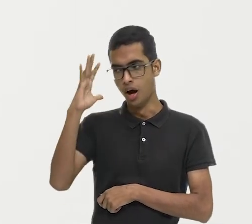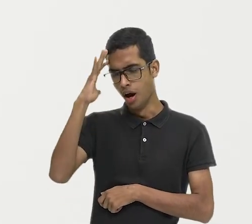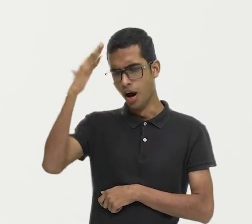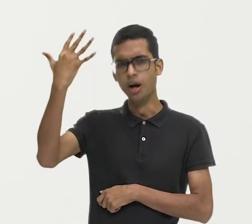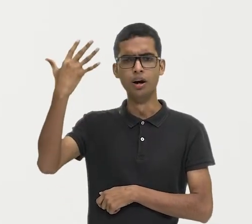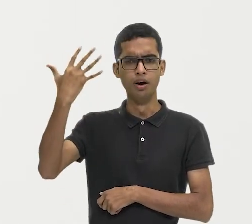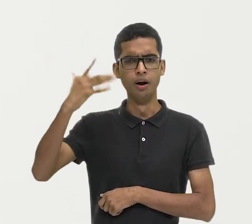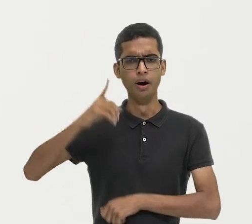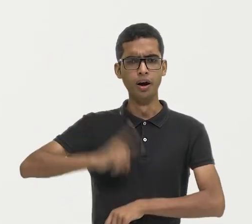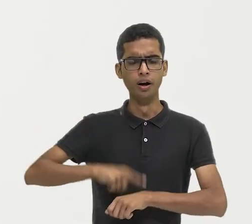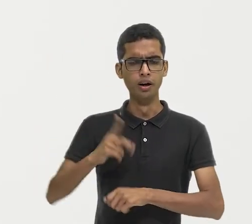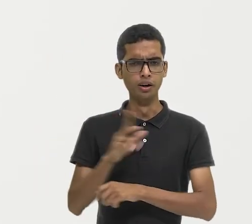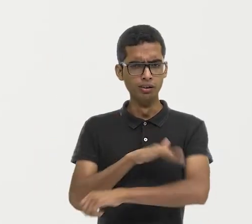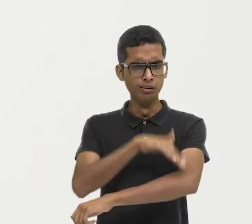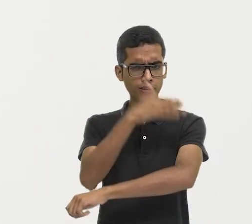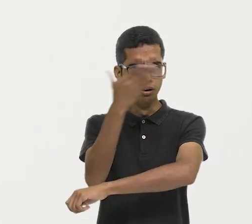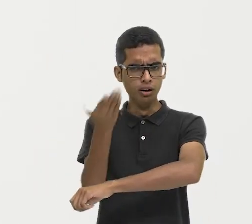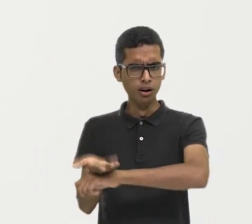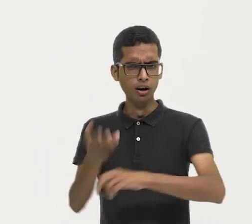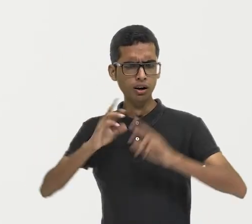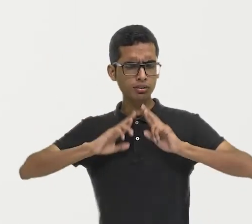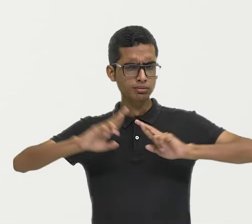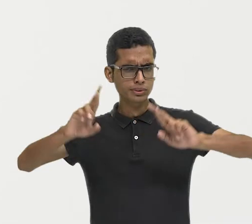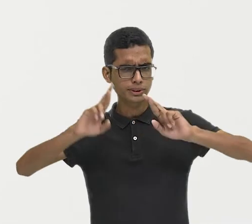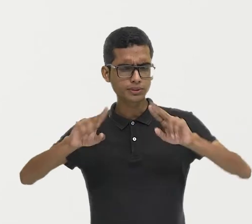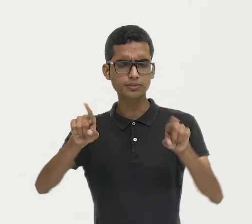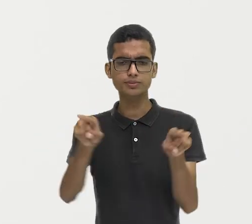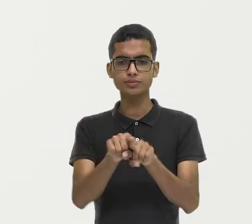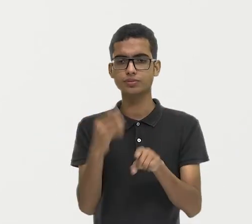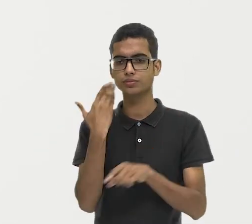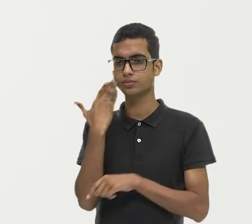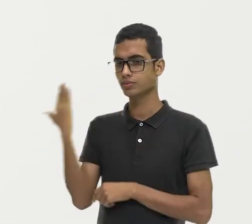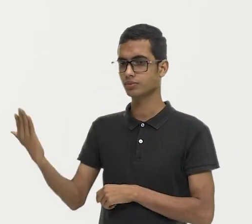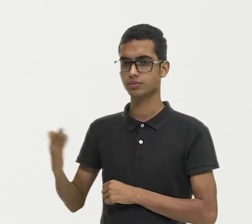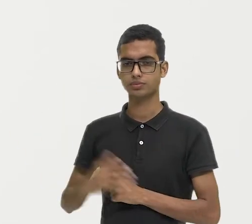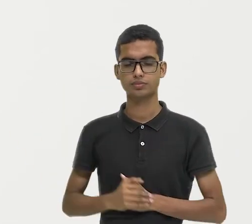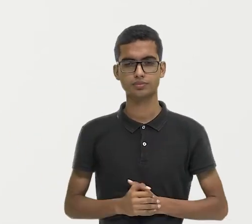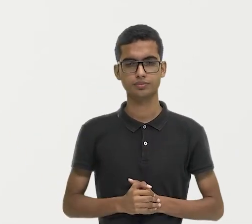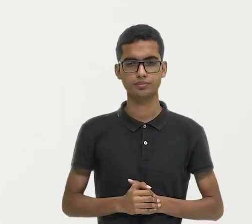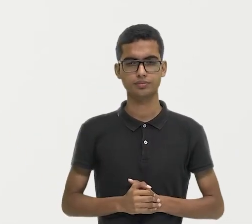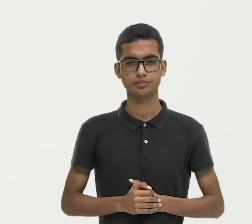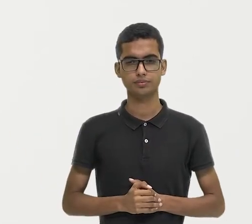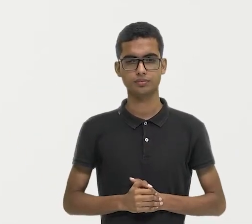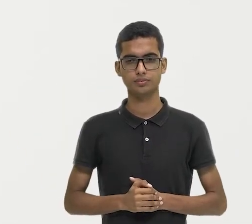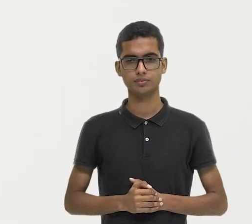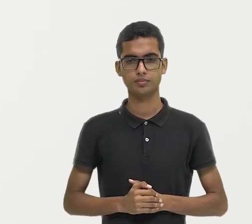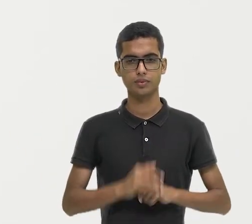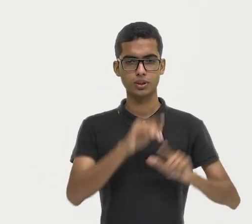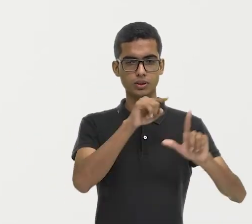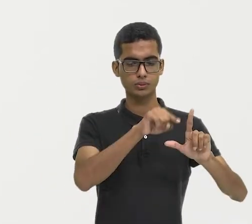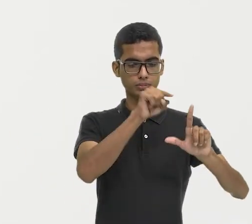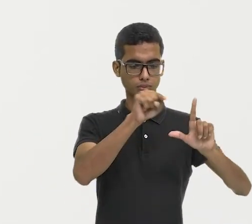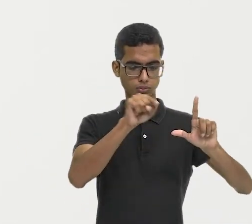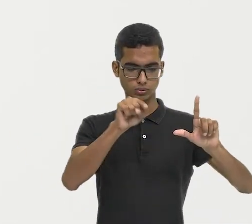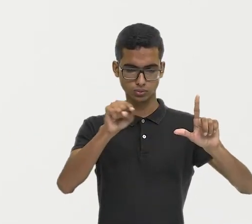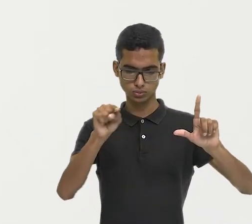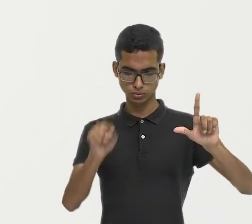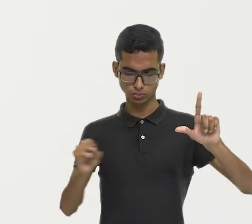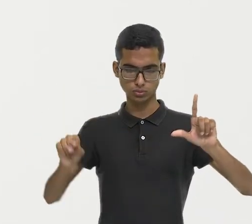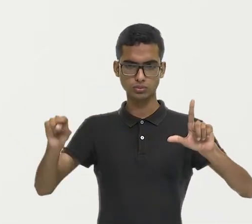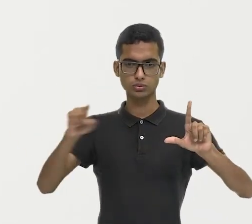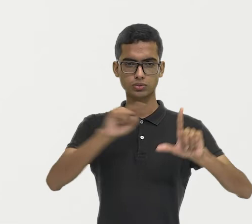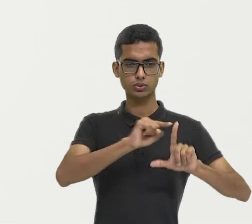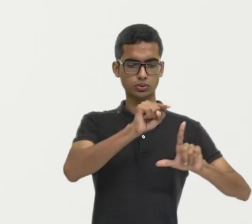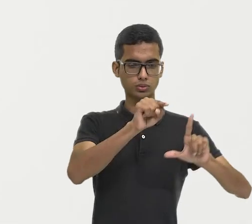reparem que as reclamações, elas estão nesse gráfico com o segmento pontilhado que está